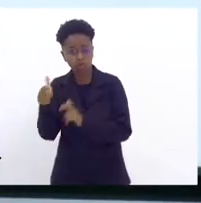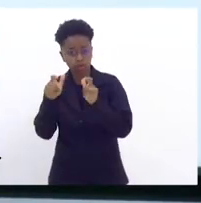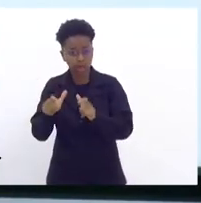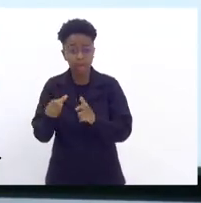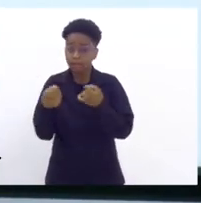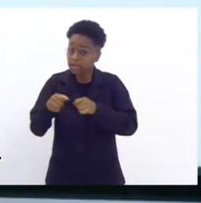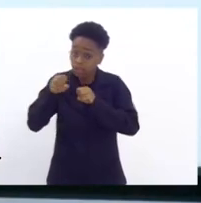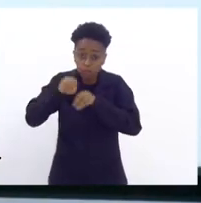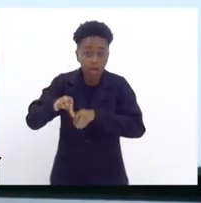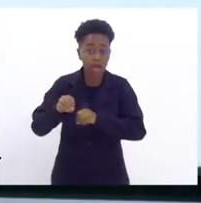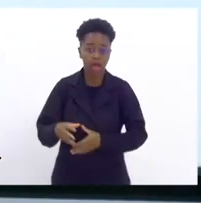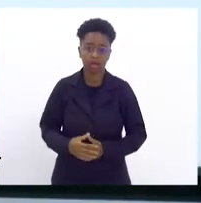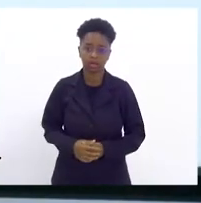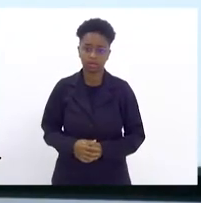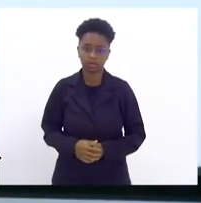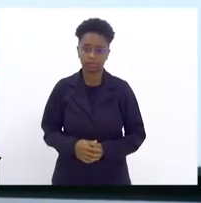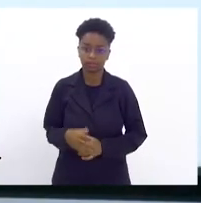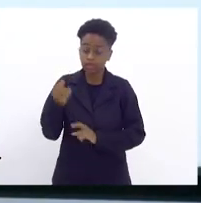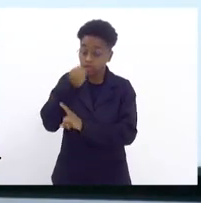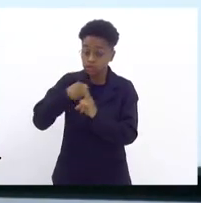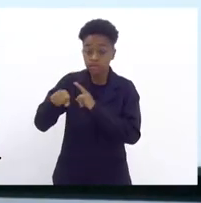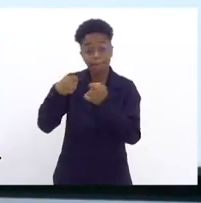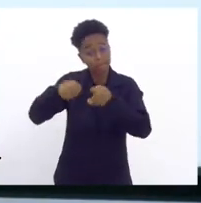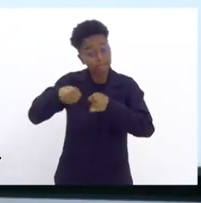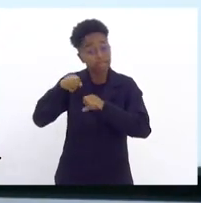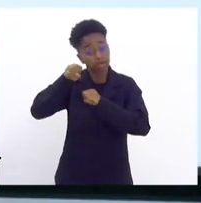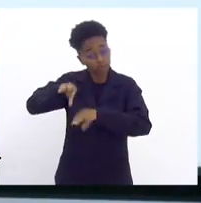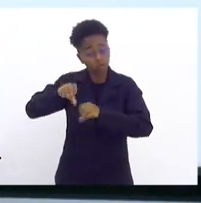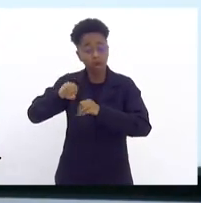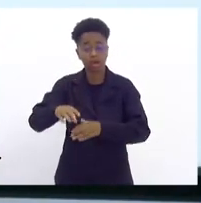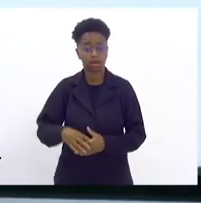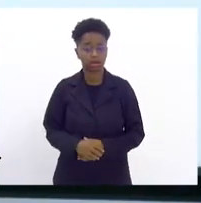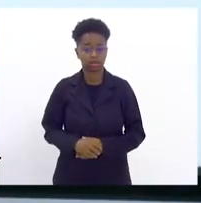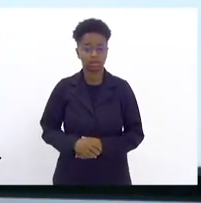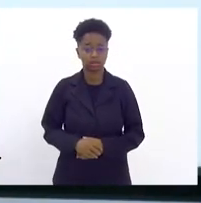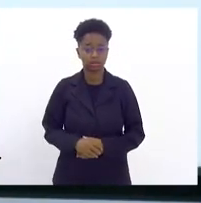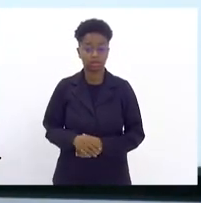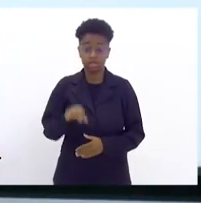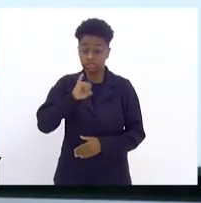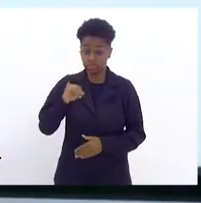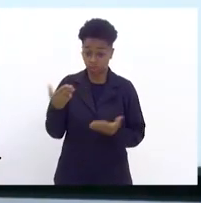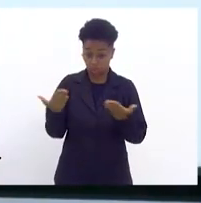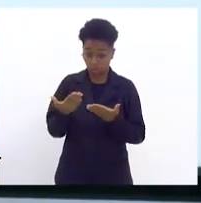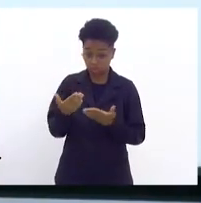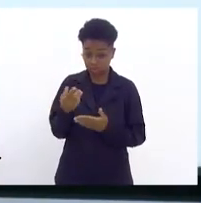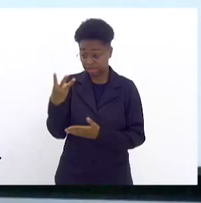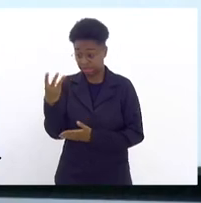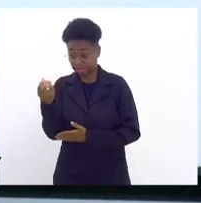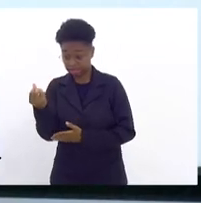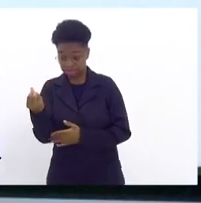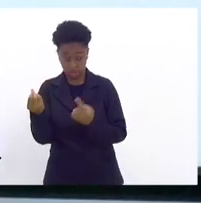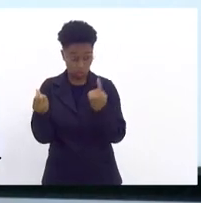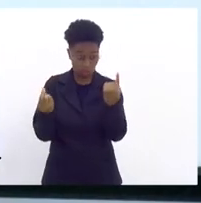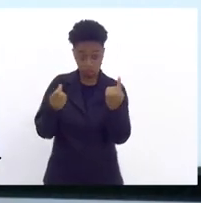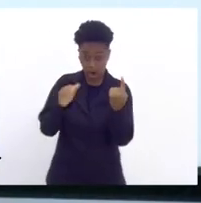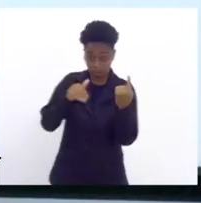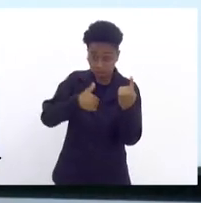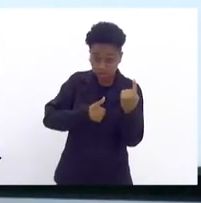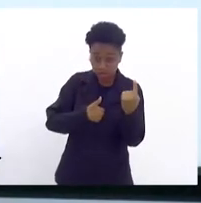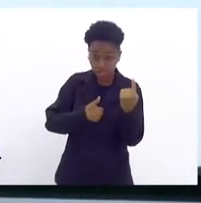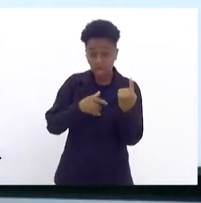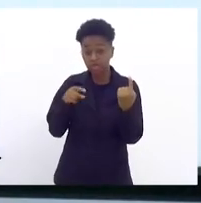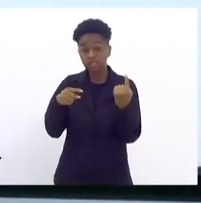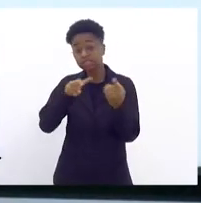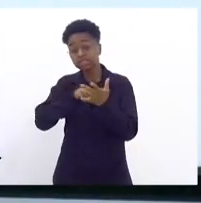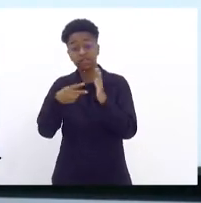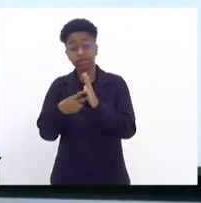tem que educar a sociedade precisa ser educada se hoje é um para 36 a gente tá falando que daqui